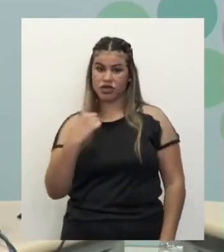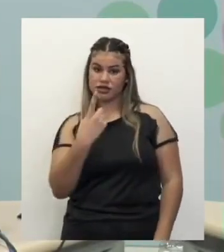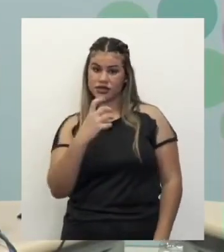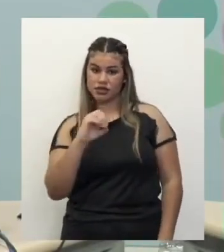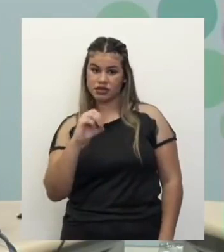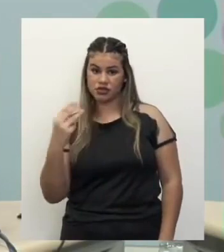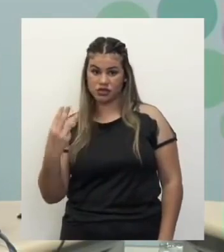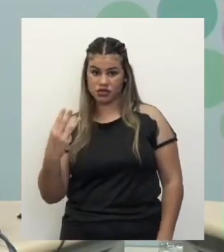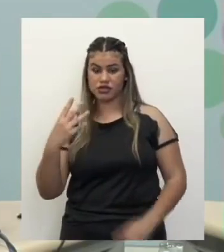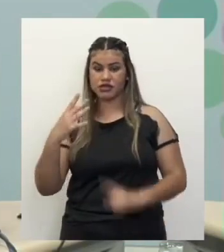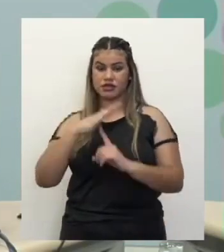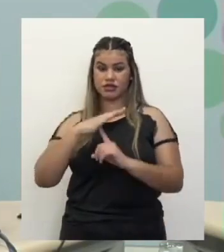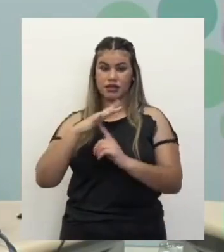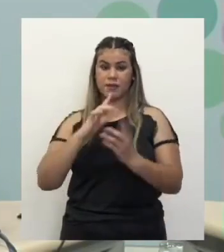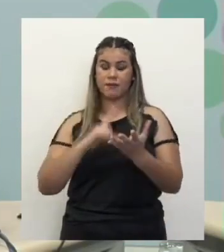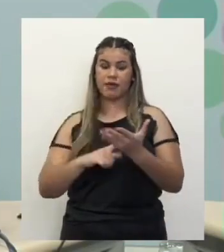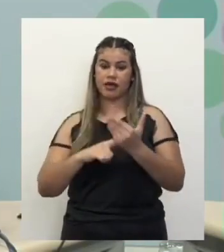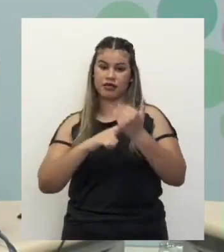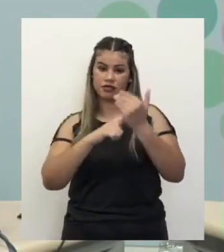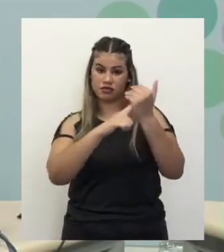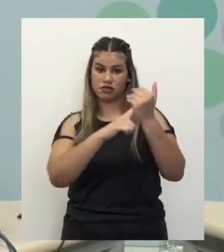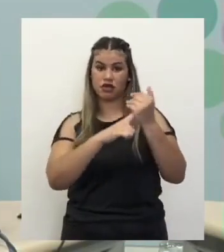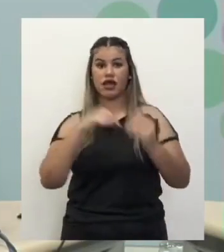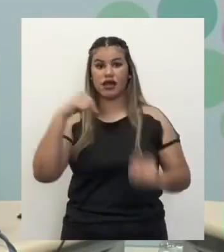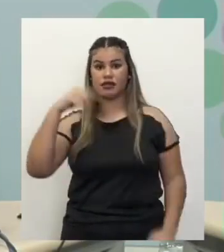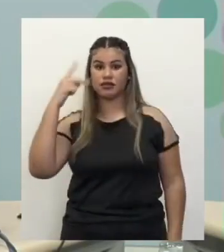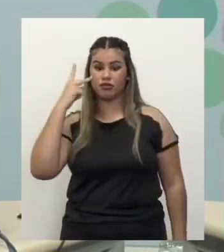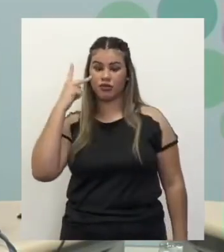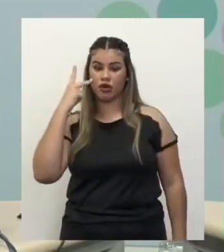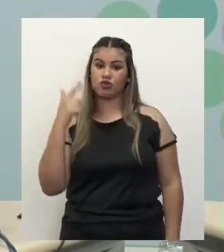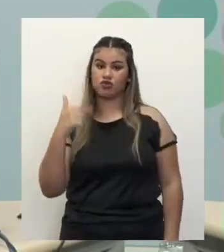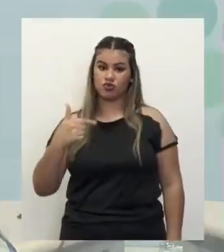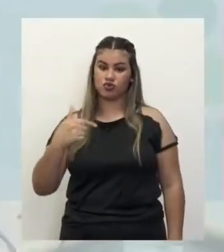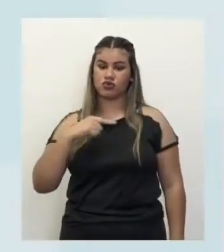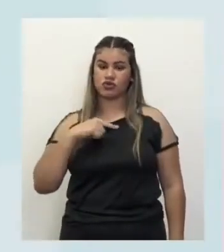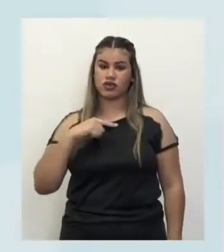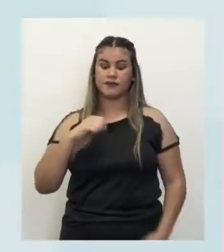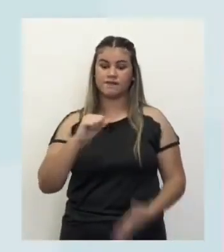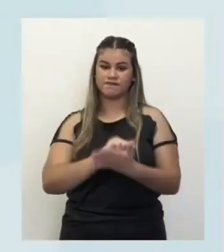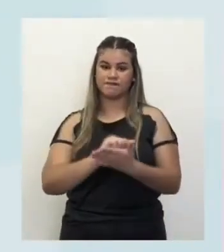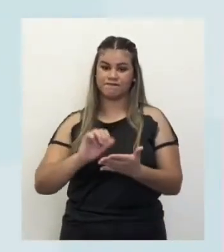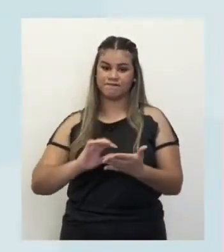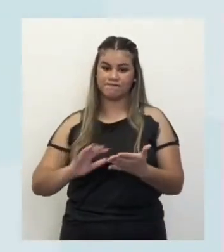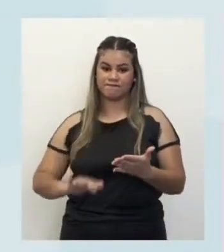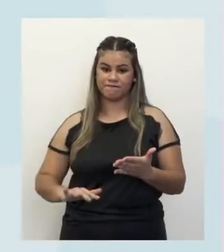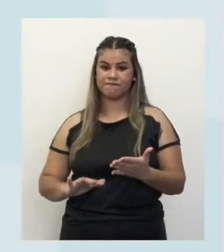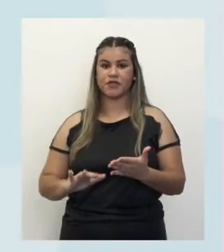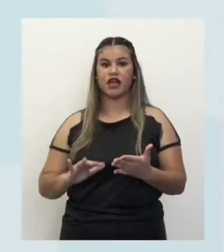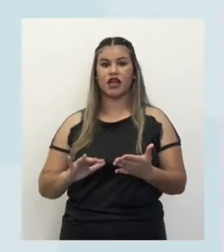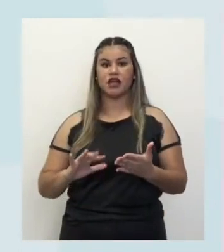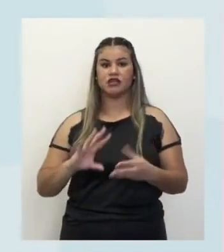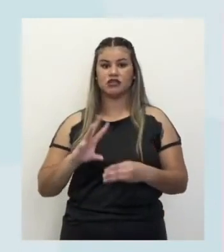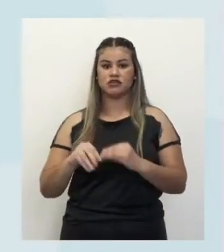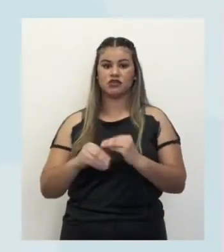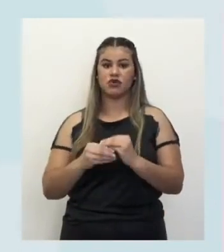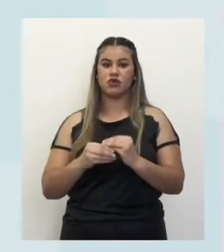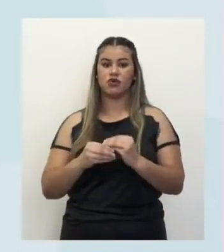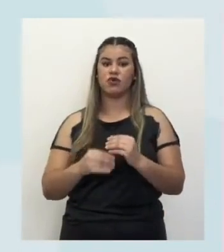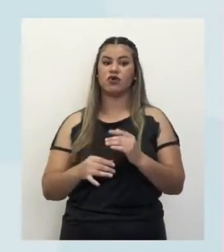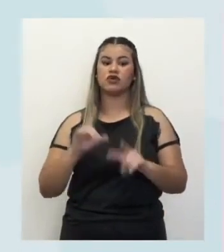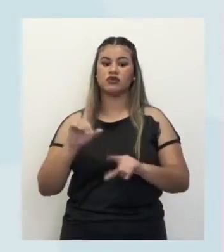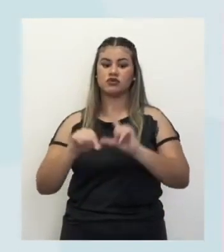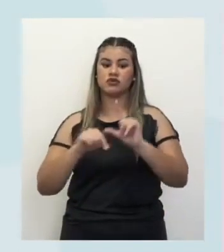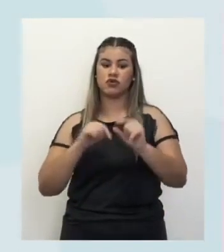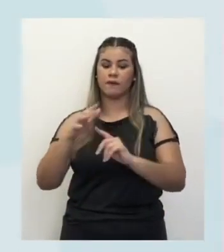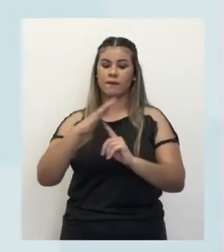estado de São Paulo nós temos 12 parques tecnológicos. Então, a atividade complementar está para vocês aí na tela. Selecione um exemplo de